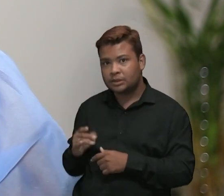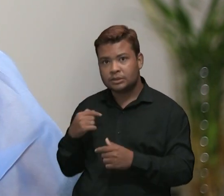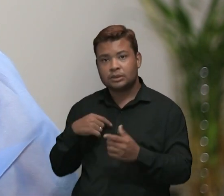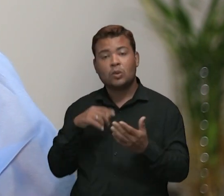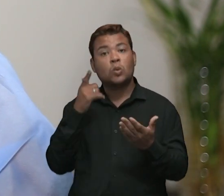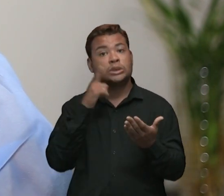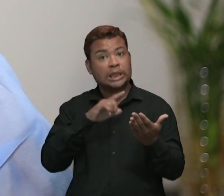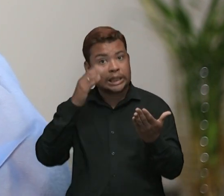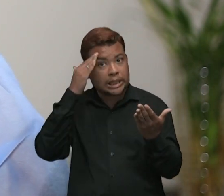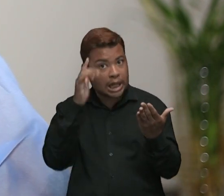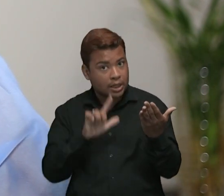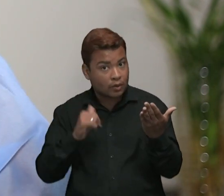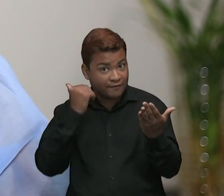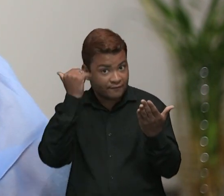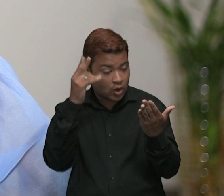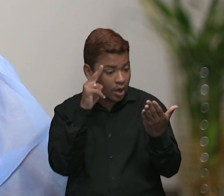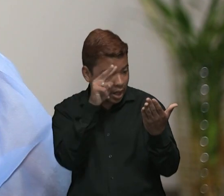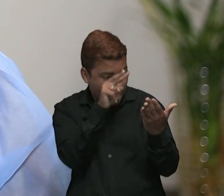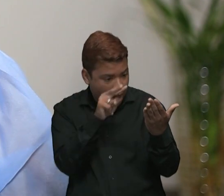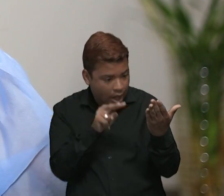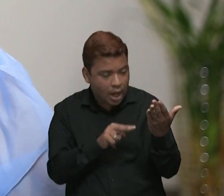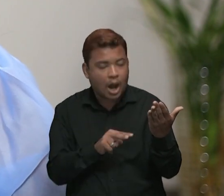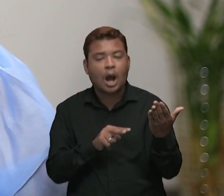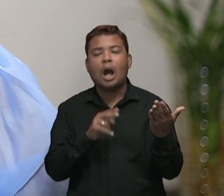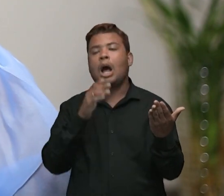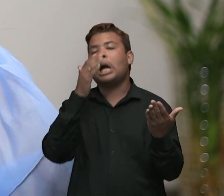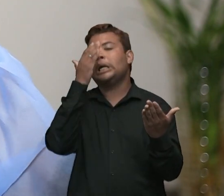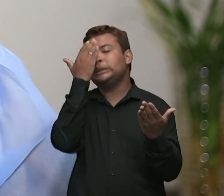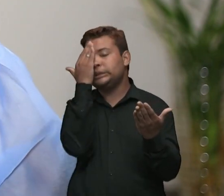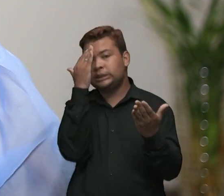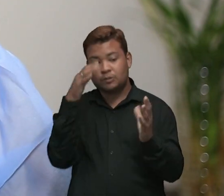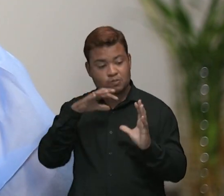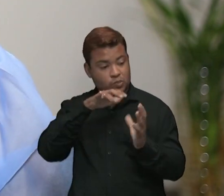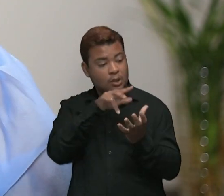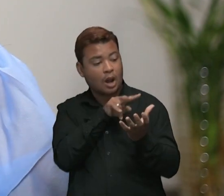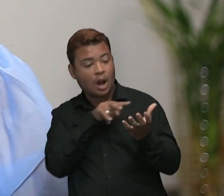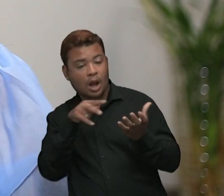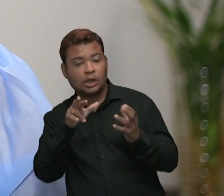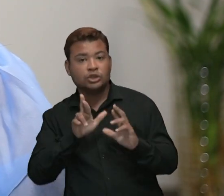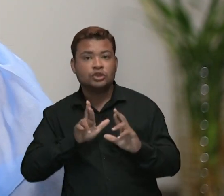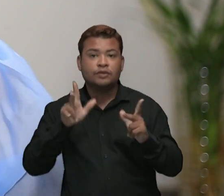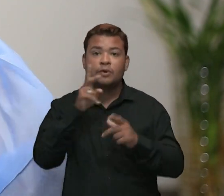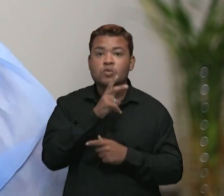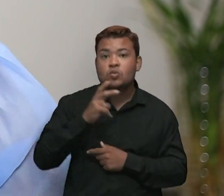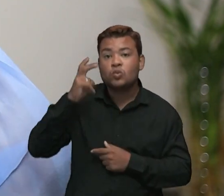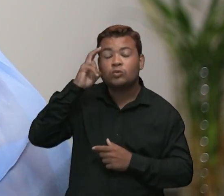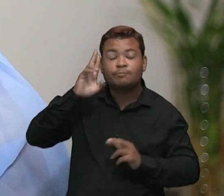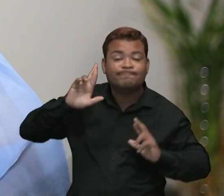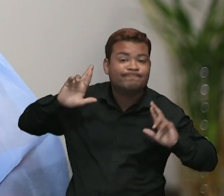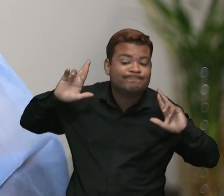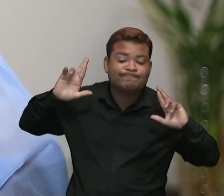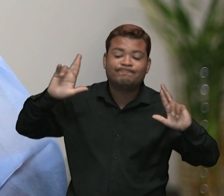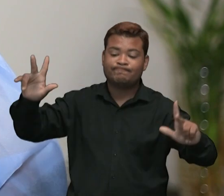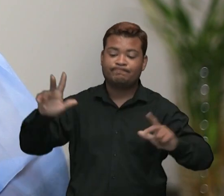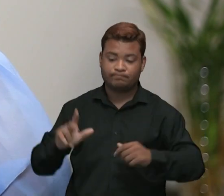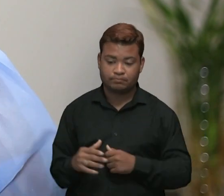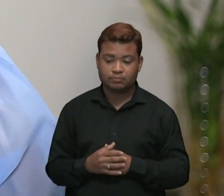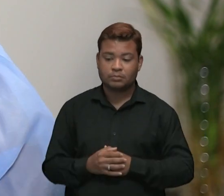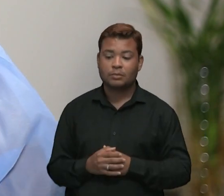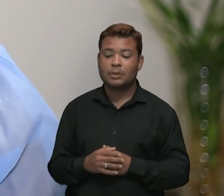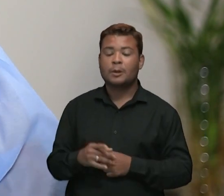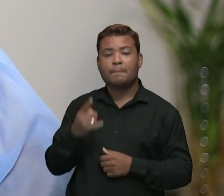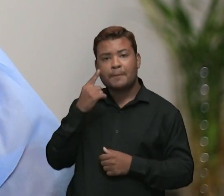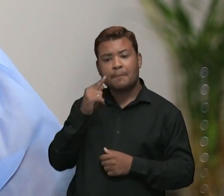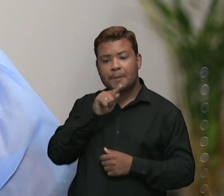literatura estrangeira, ele vai entender essa forma diferente de ver o mundo, essa cultura distinta, e isso tudo